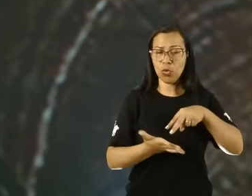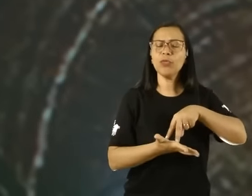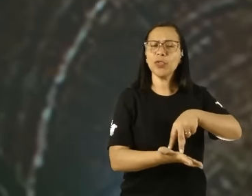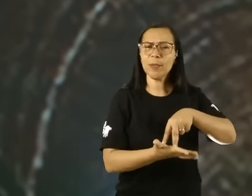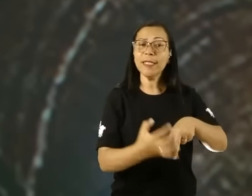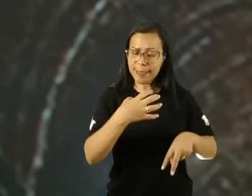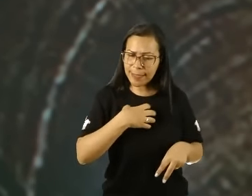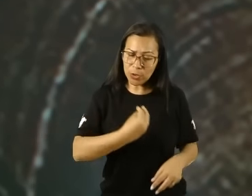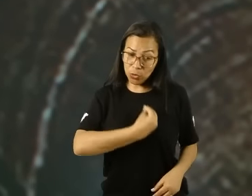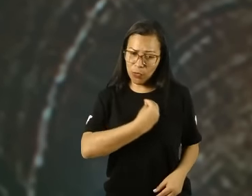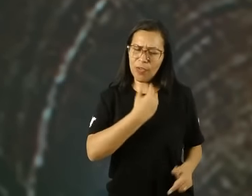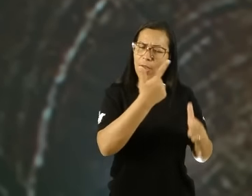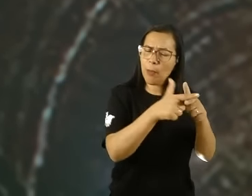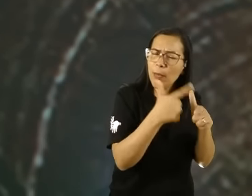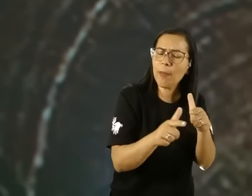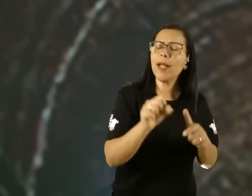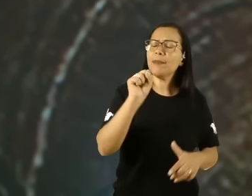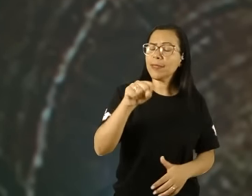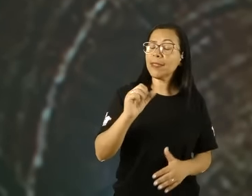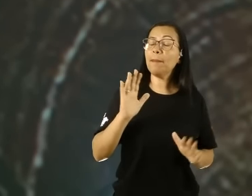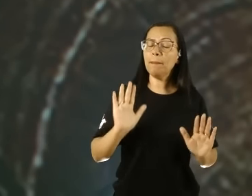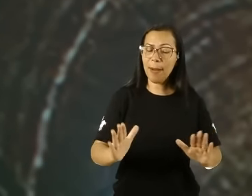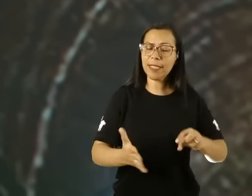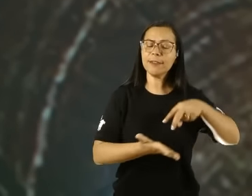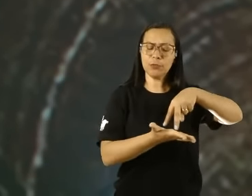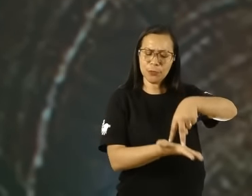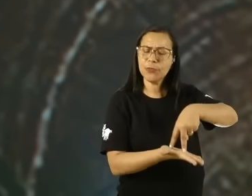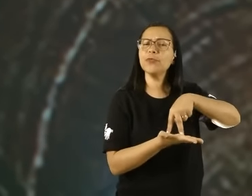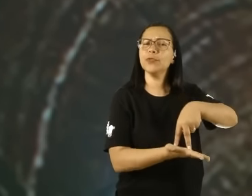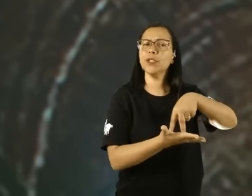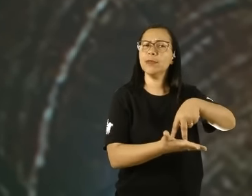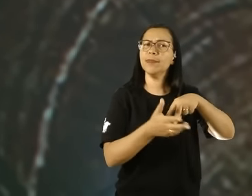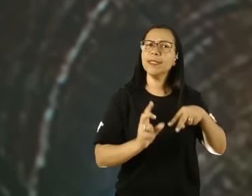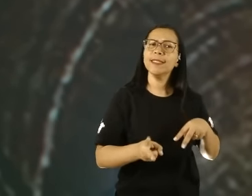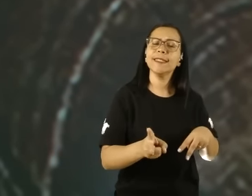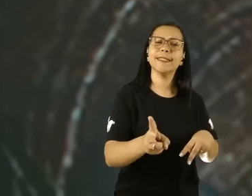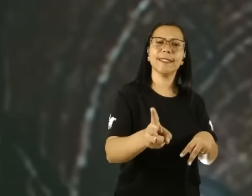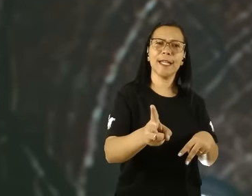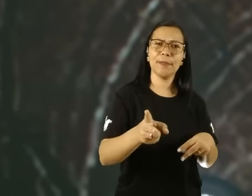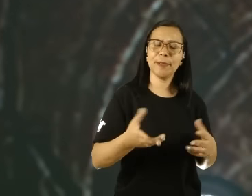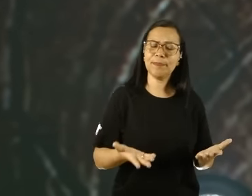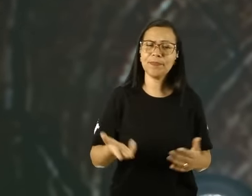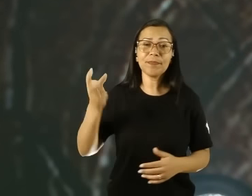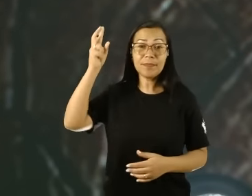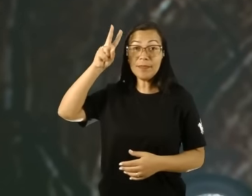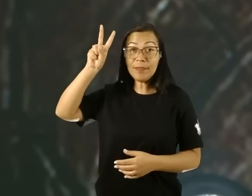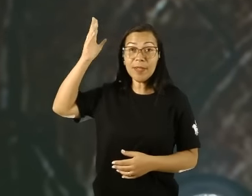cruz, por isso que a cruz não é muito pregada, porque a cruz devastou o coração daqueles